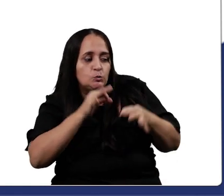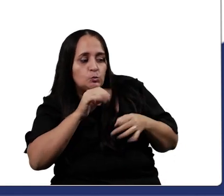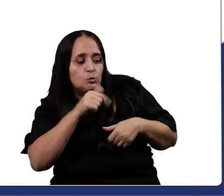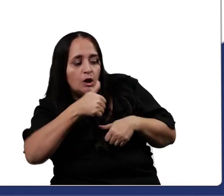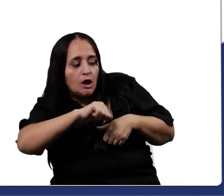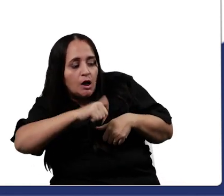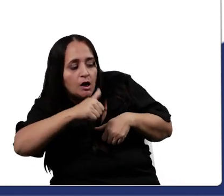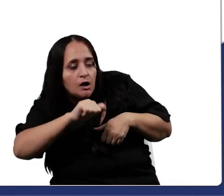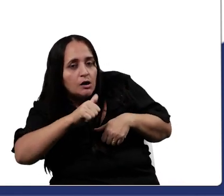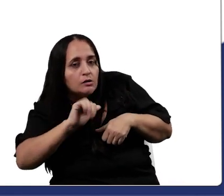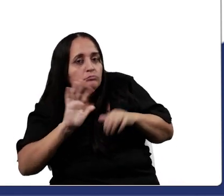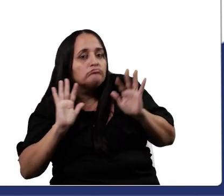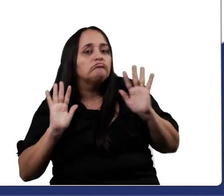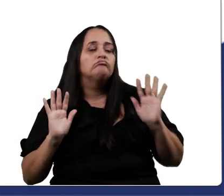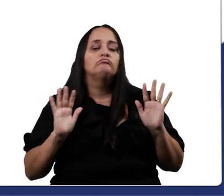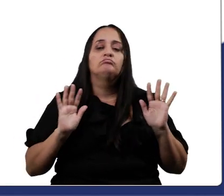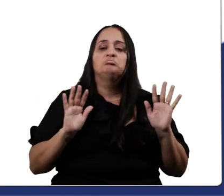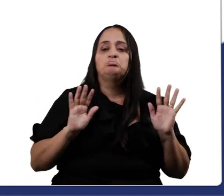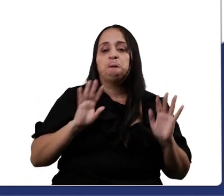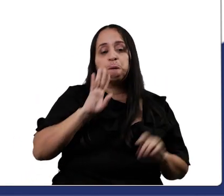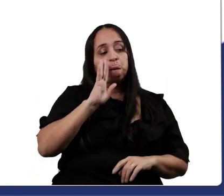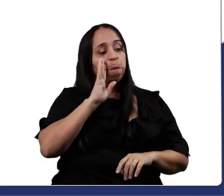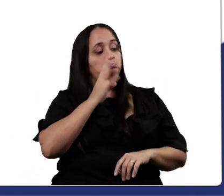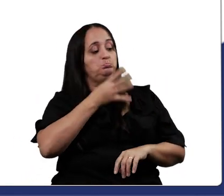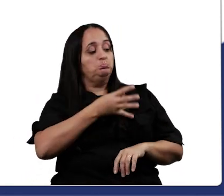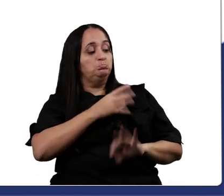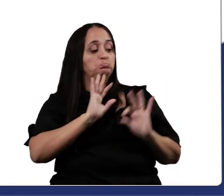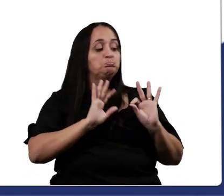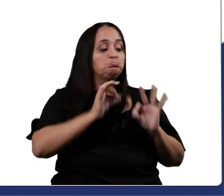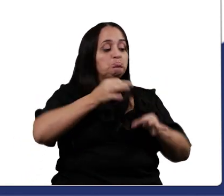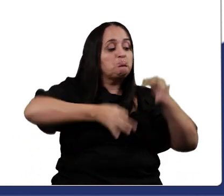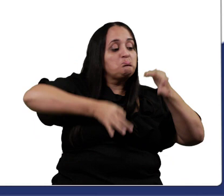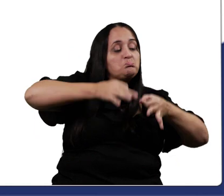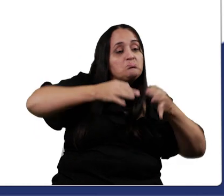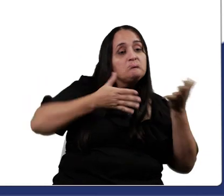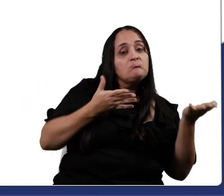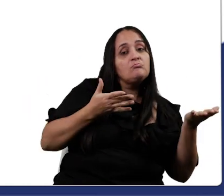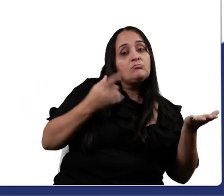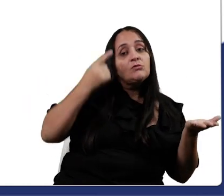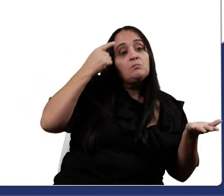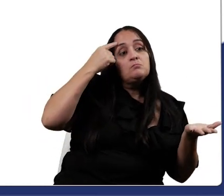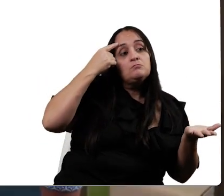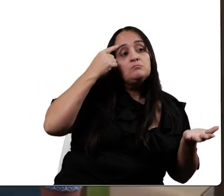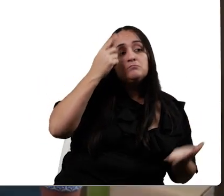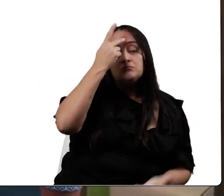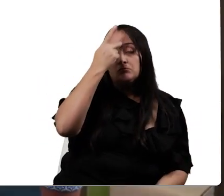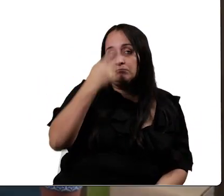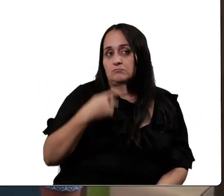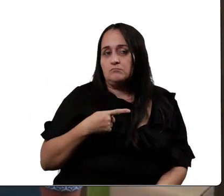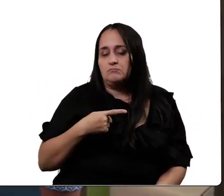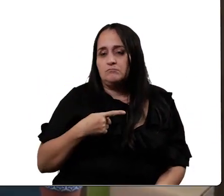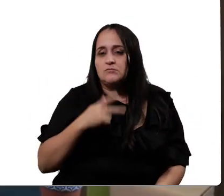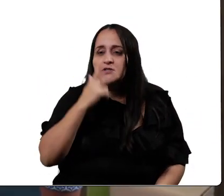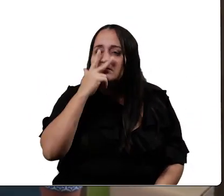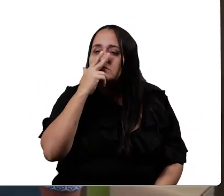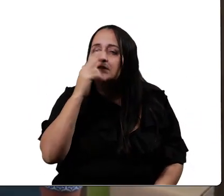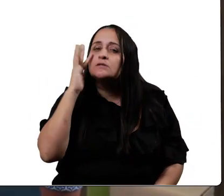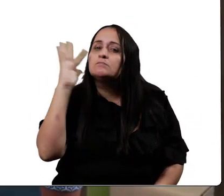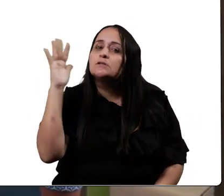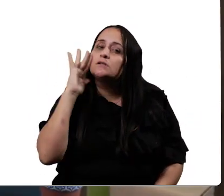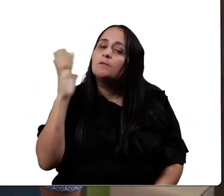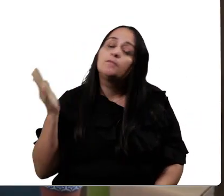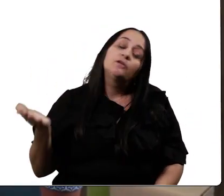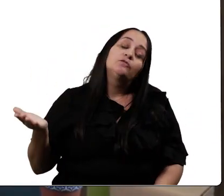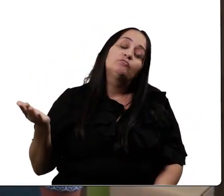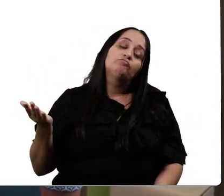Ou 2, julgamento pessoal, parecer, pensamento. Vamos comparar o